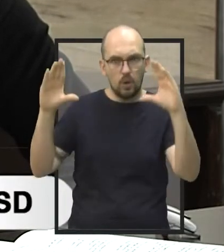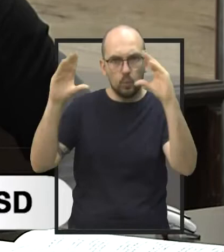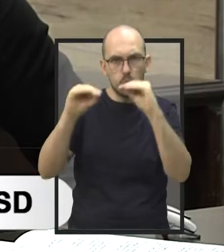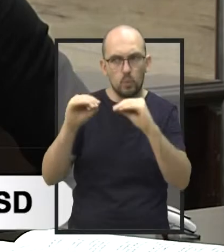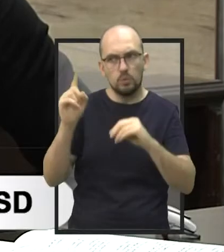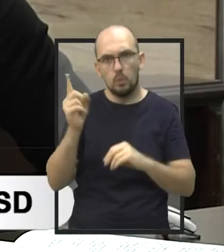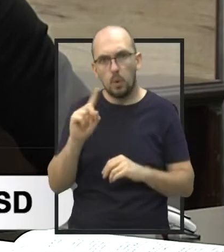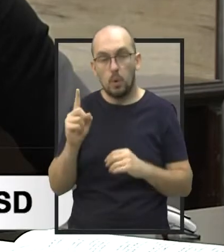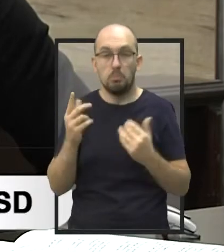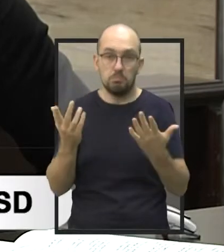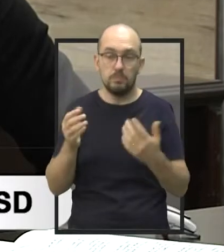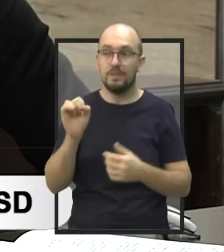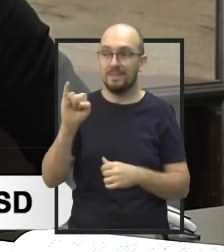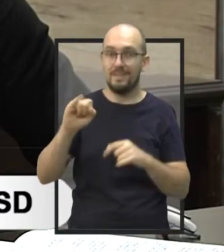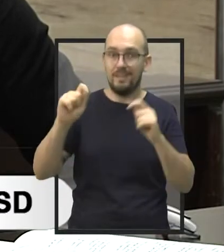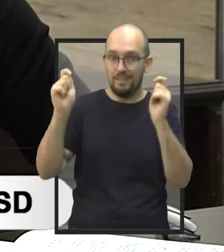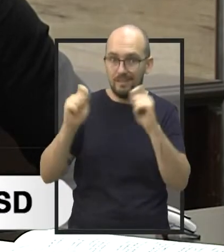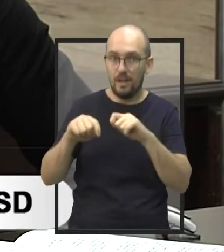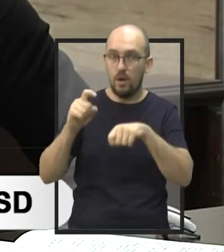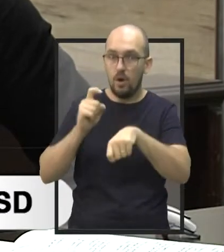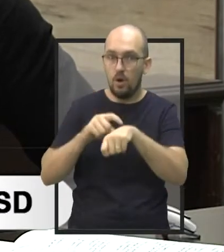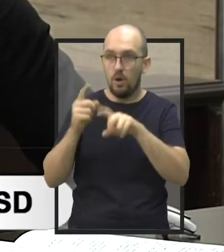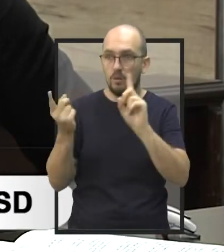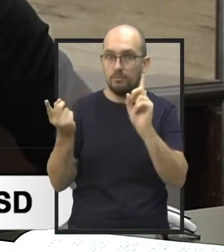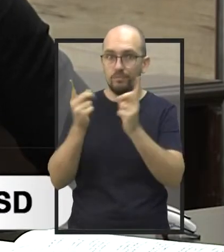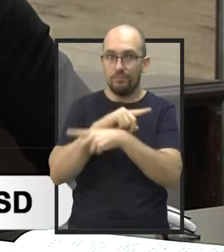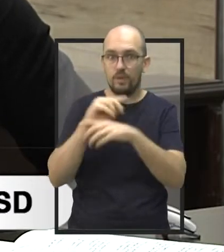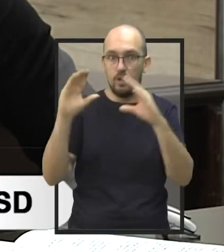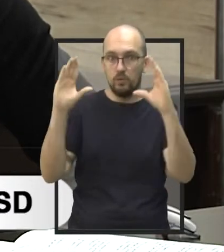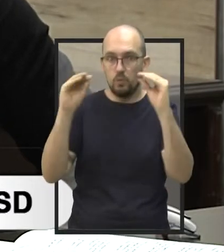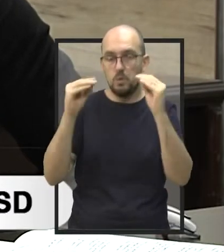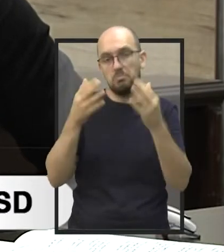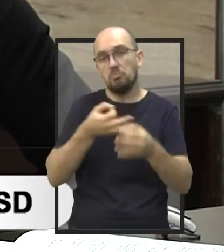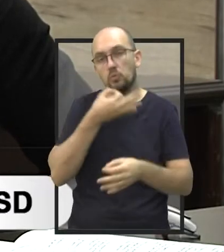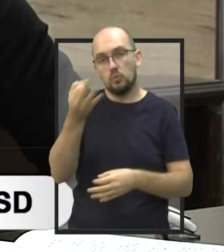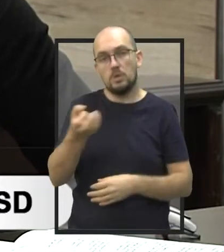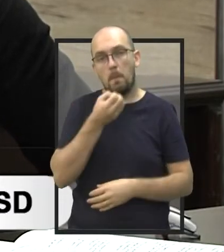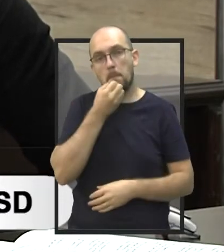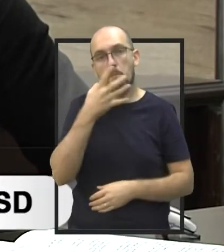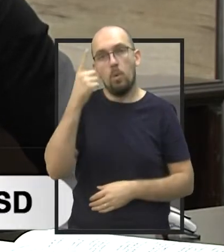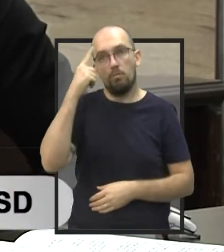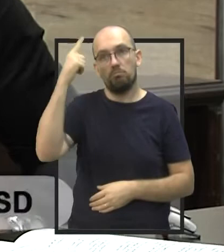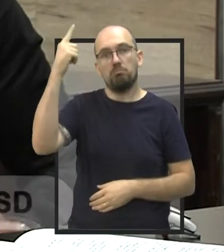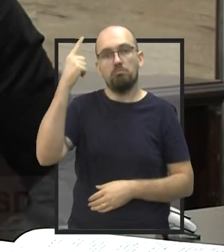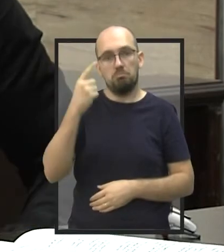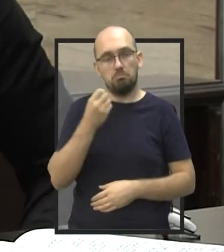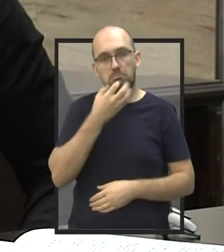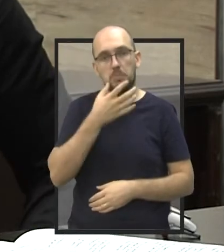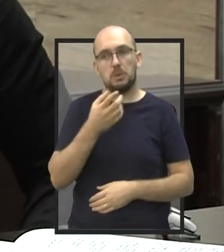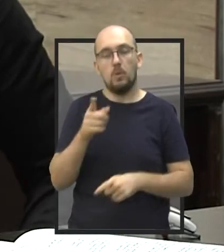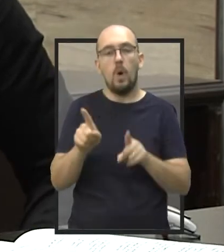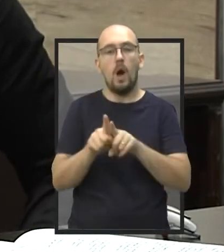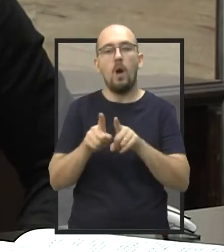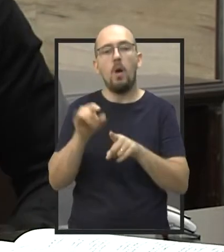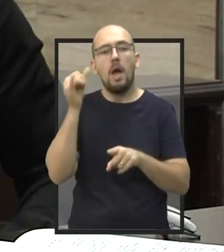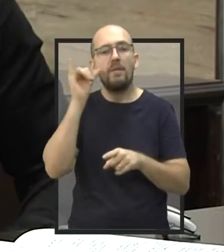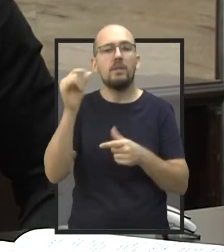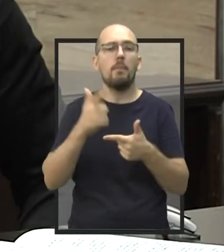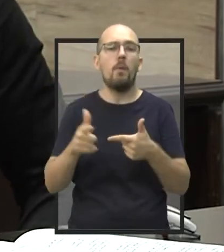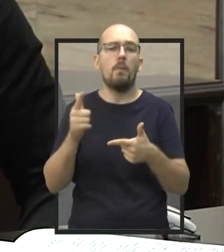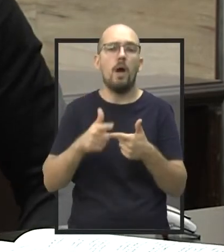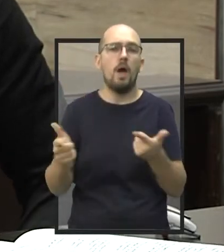trocar. Mas se acontecer, se der certo, eu acho que é uma sugestão muito boa, que eu acho que você acabaria com o